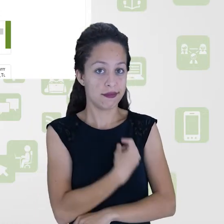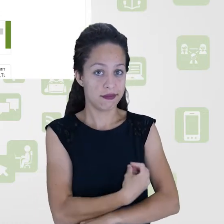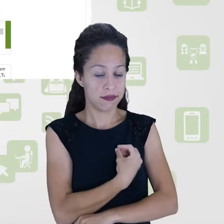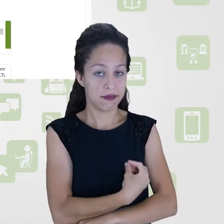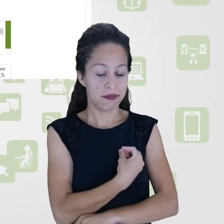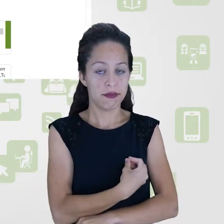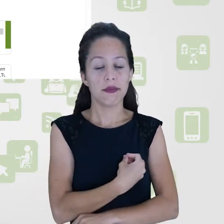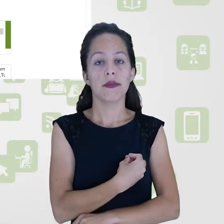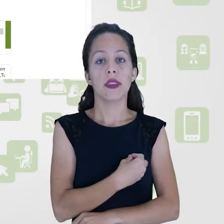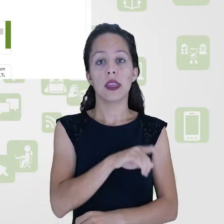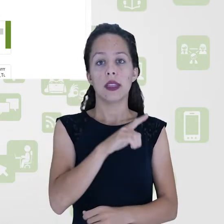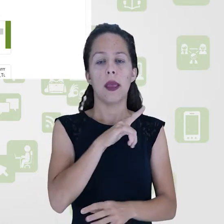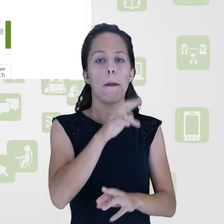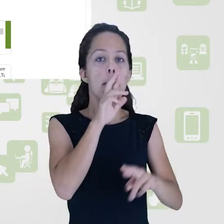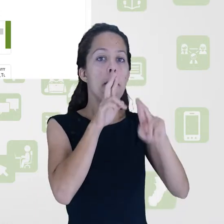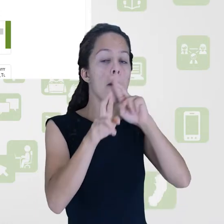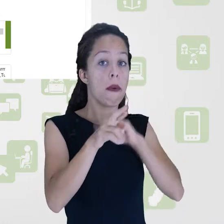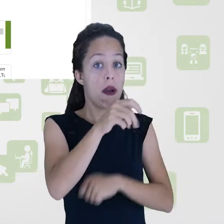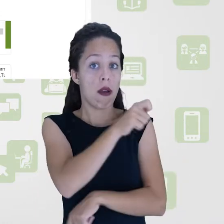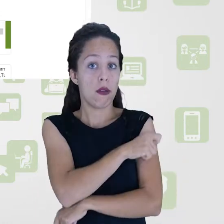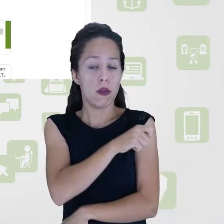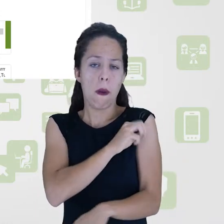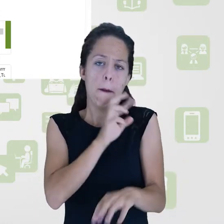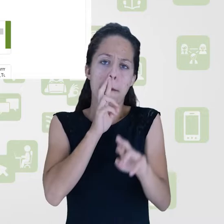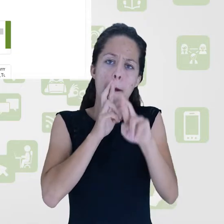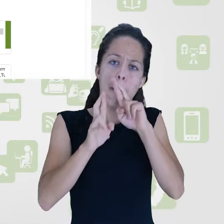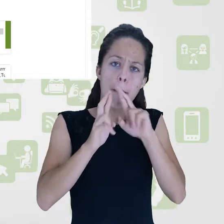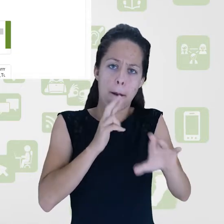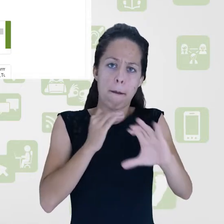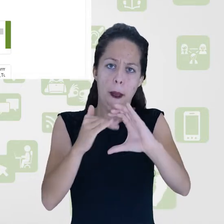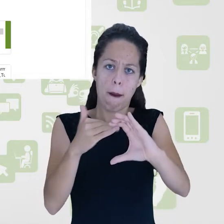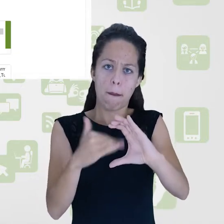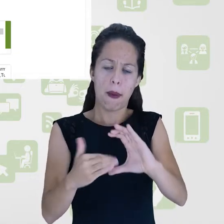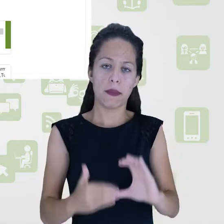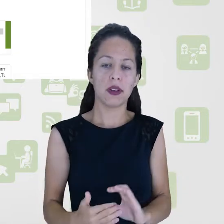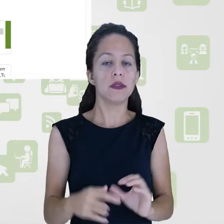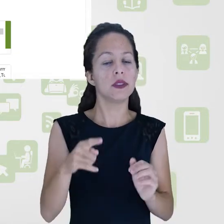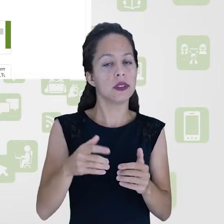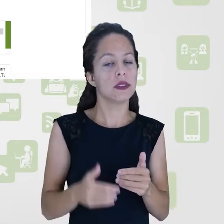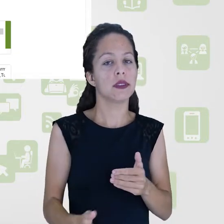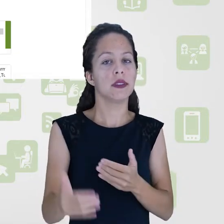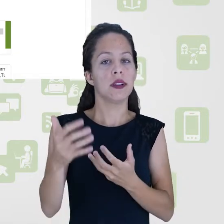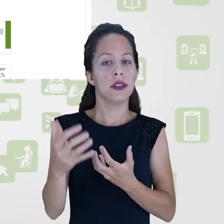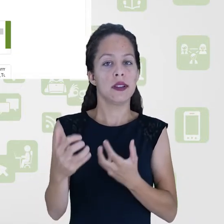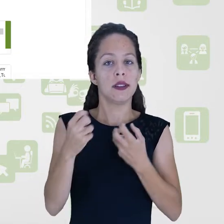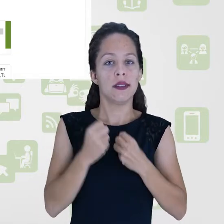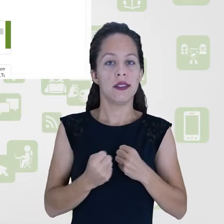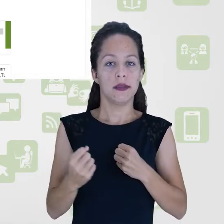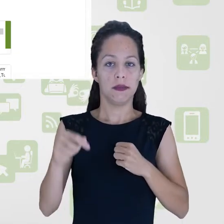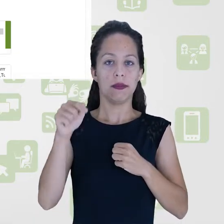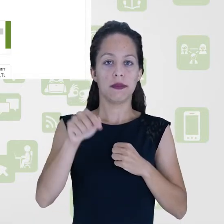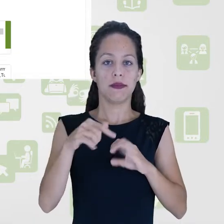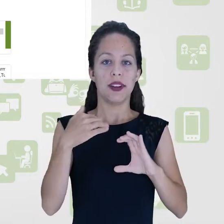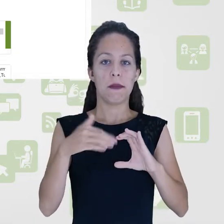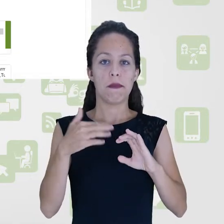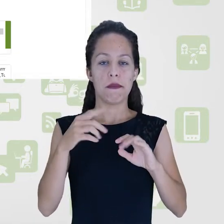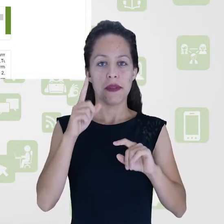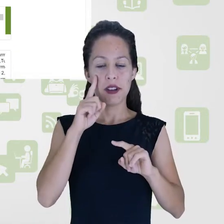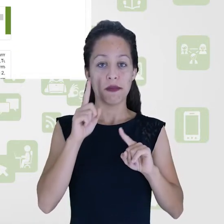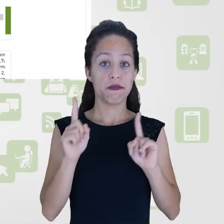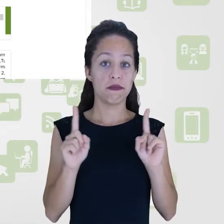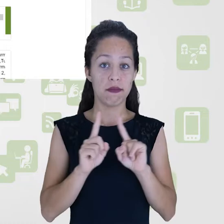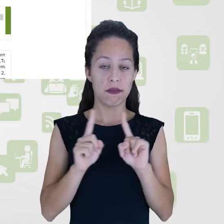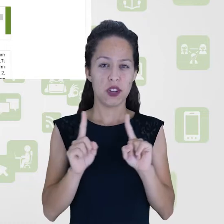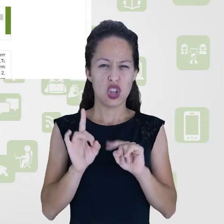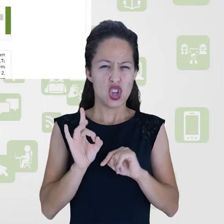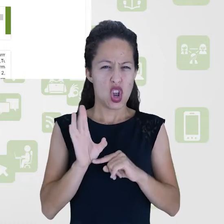Então, todas as respostas que os alunos te enviarem, você vai receber aqui nesse seu e-mail e